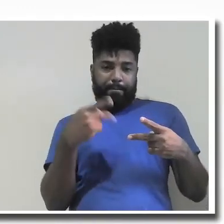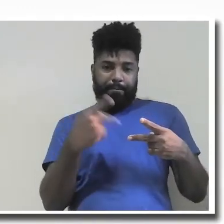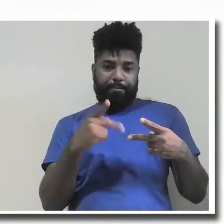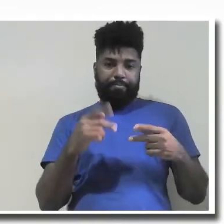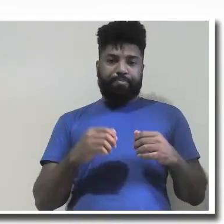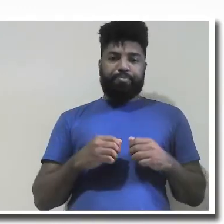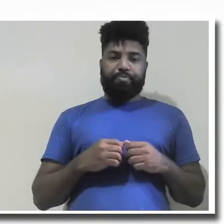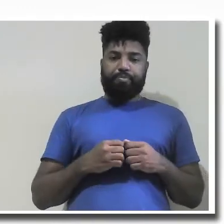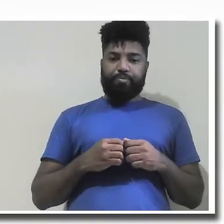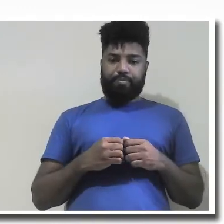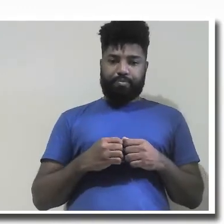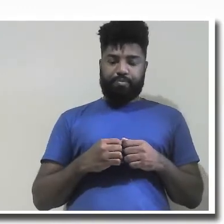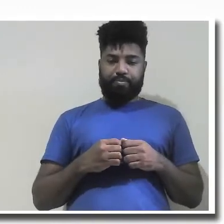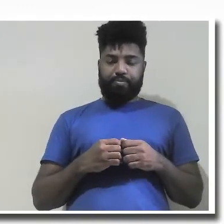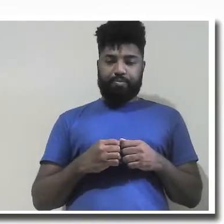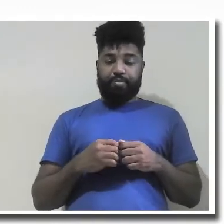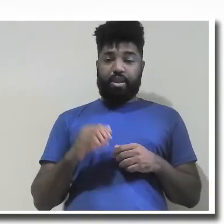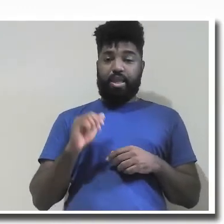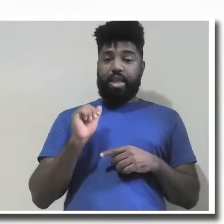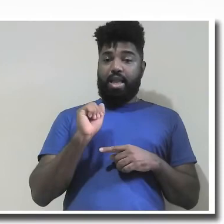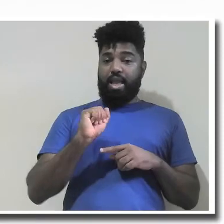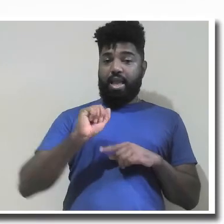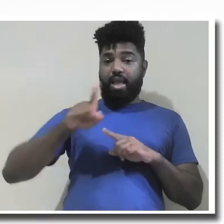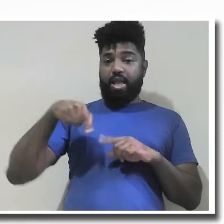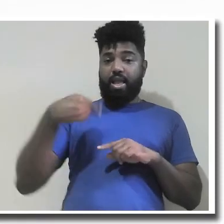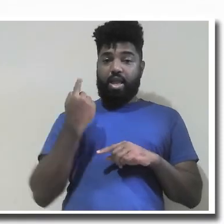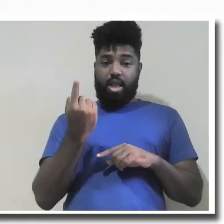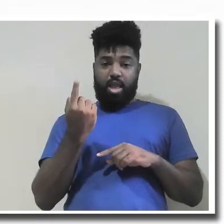todo A elevado a 1